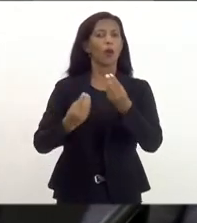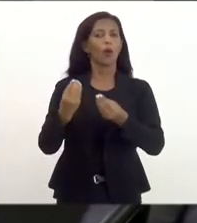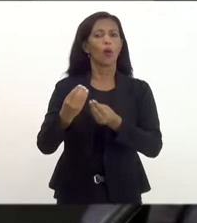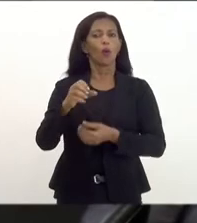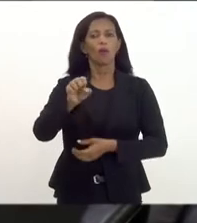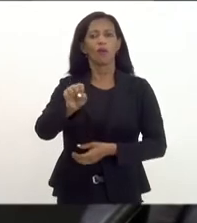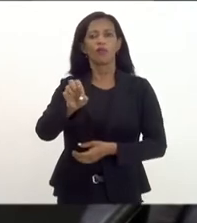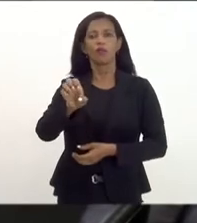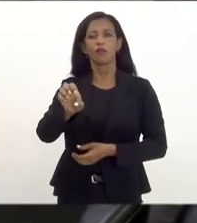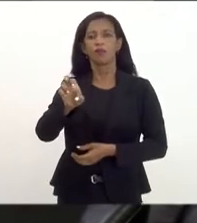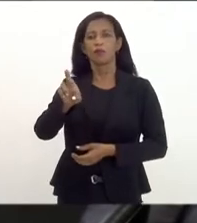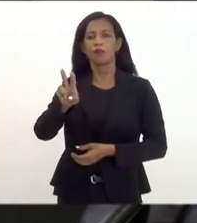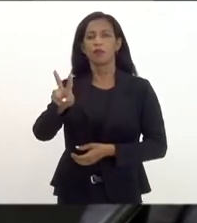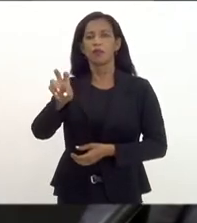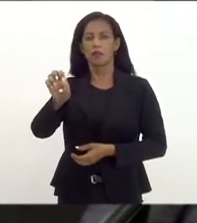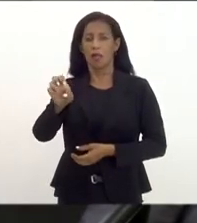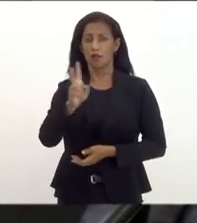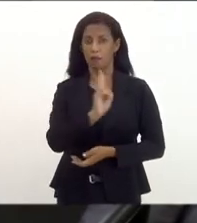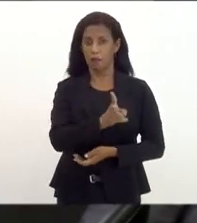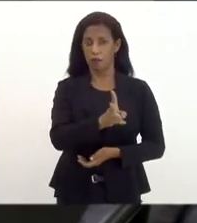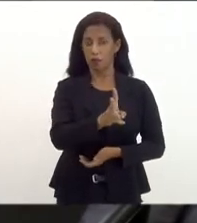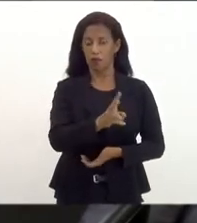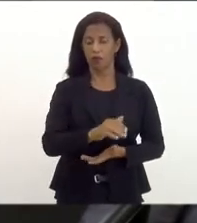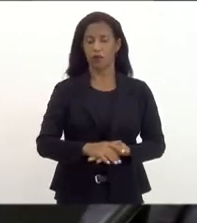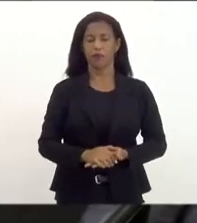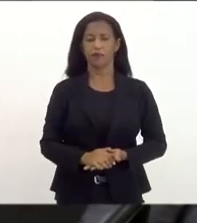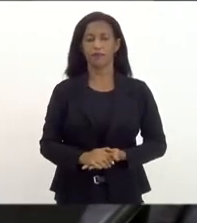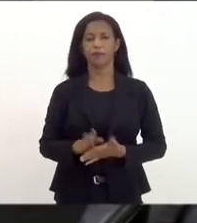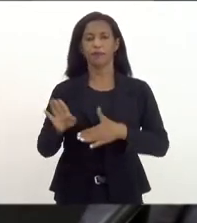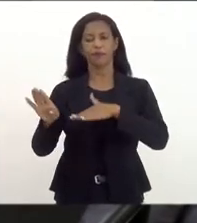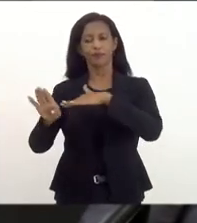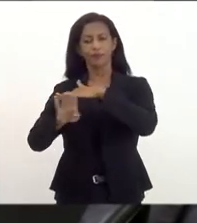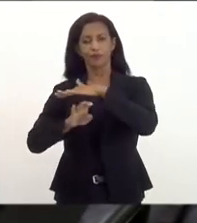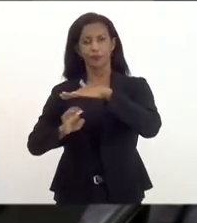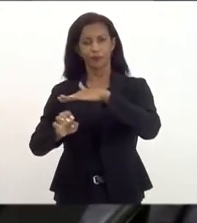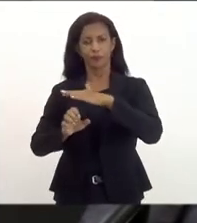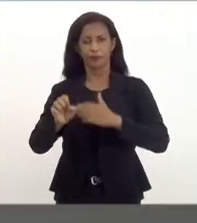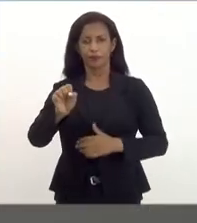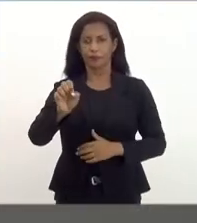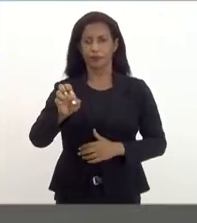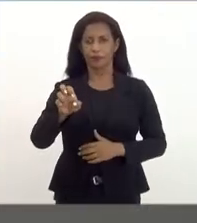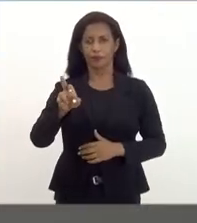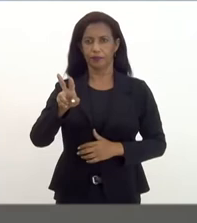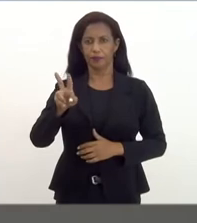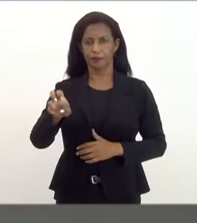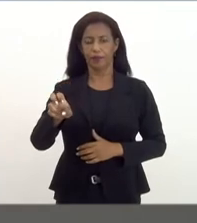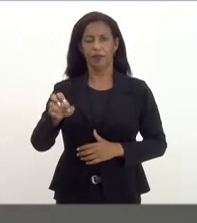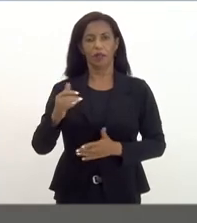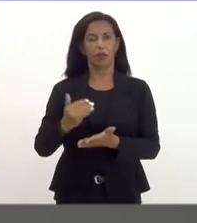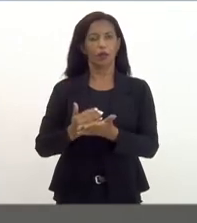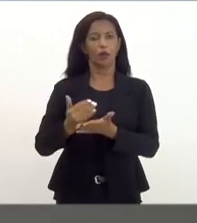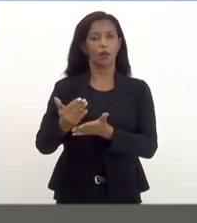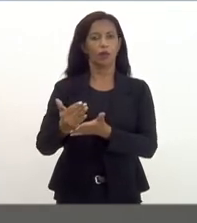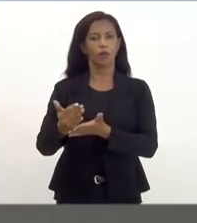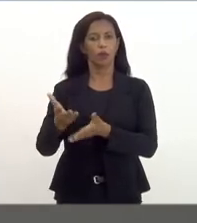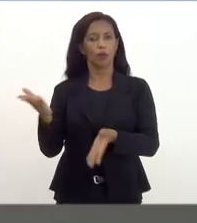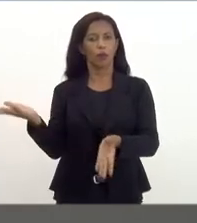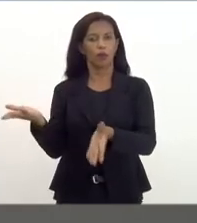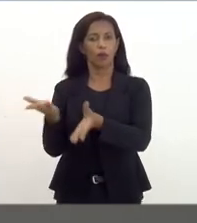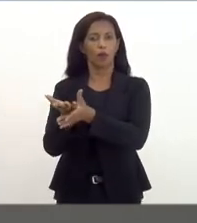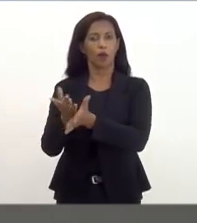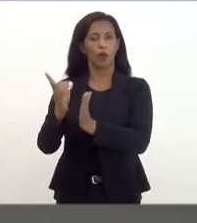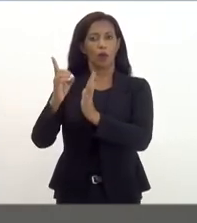fez para servir o pro serve a gente iniciou o processo com o decreto de liquidação